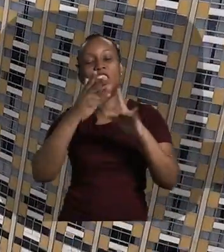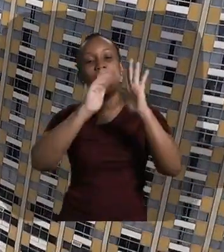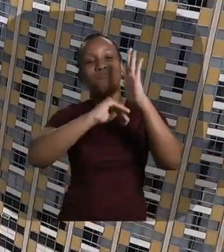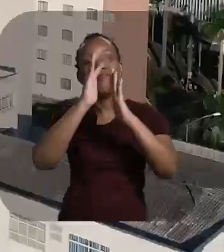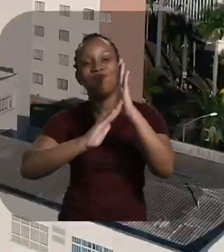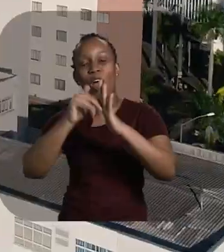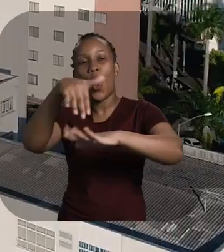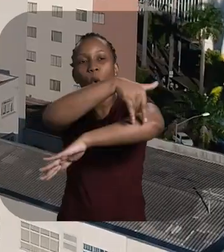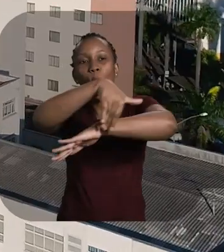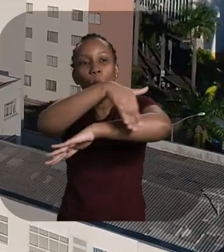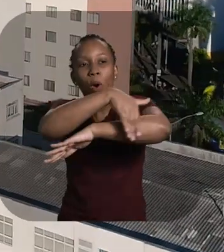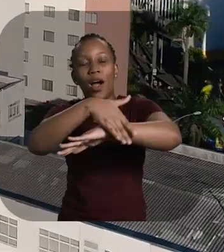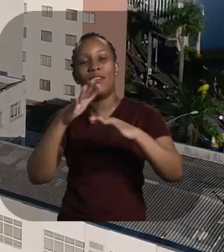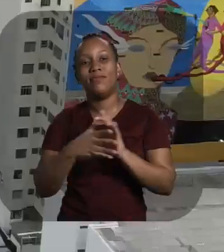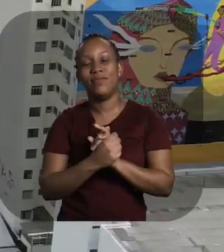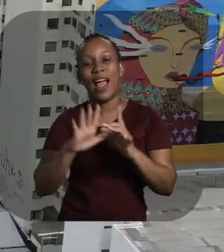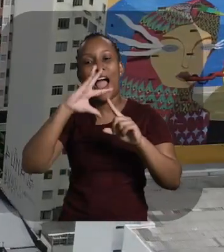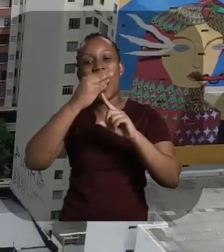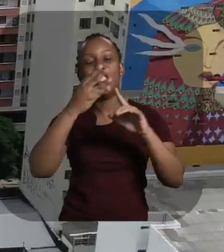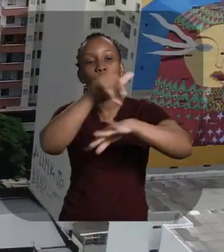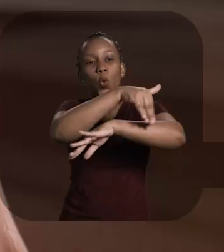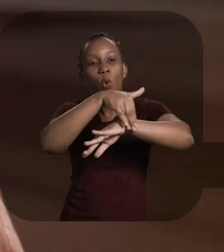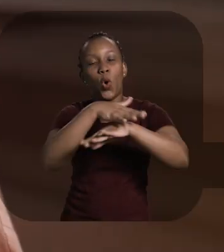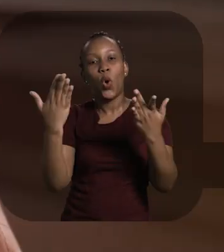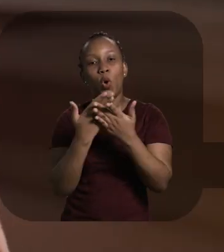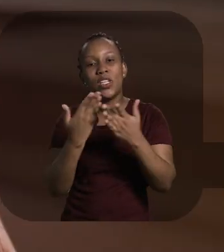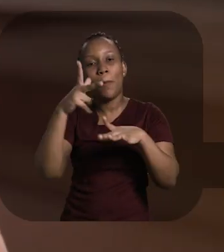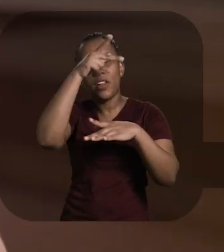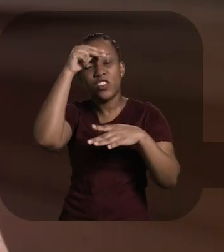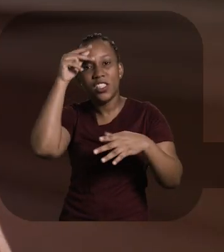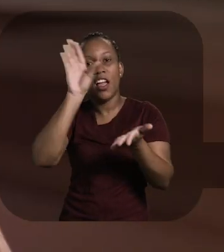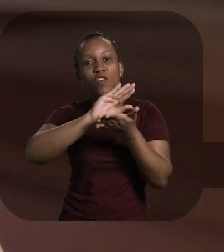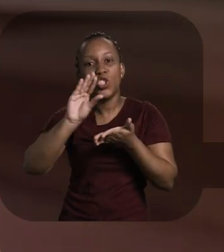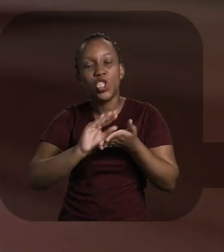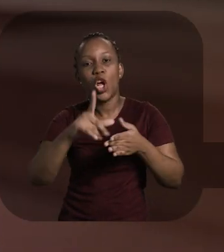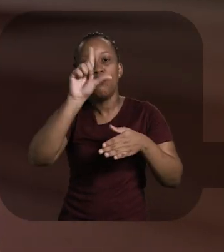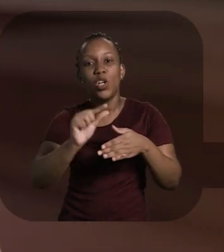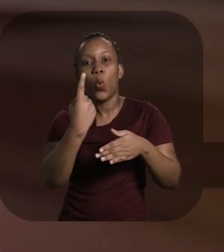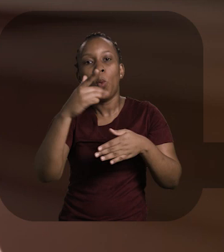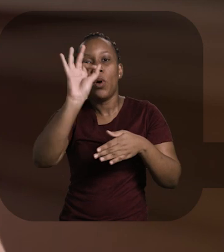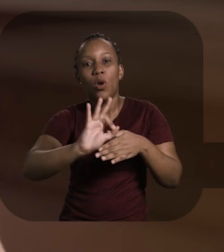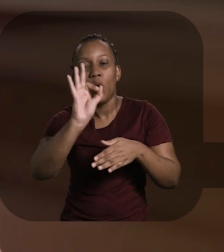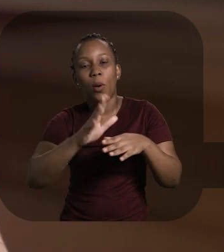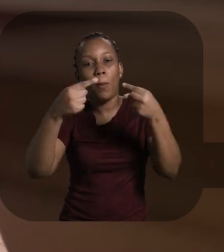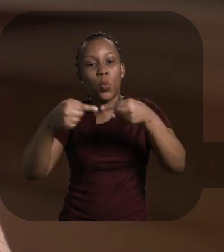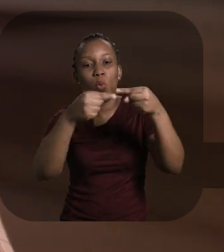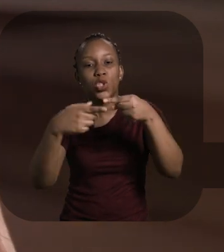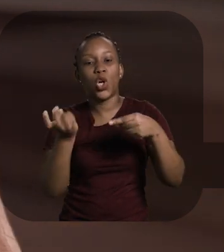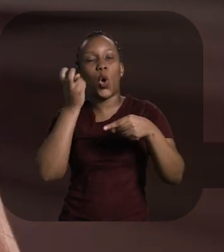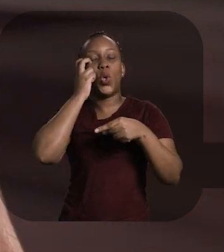que colorem as ruas e muito mais. Hoje, a Prefeitura investe menos de 1% do orçamento nas